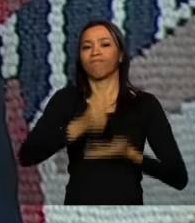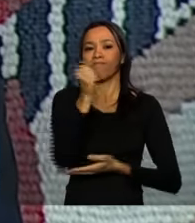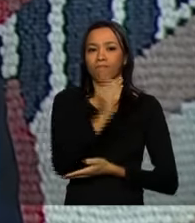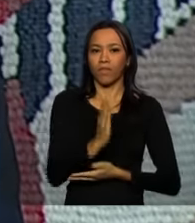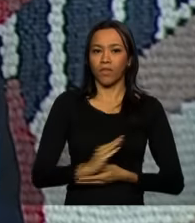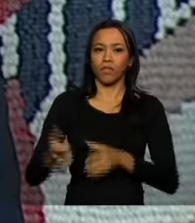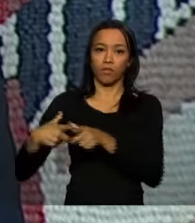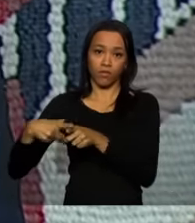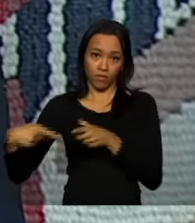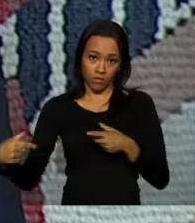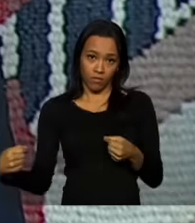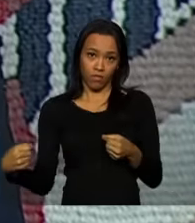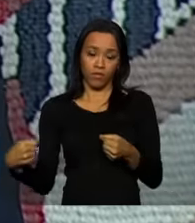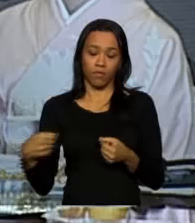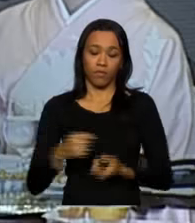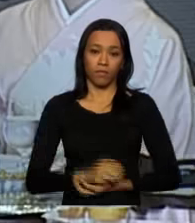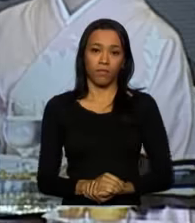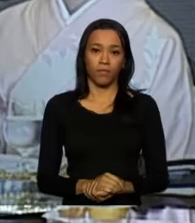Japão.